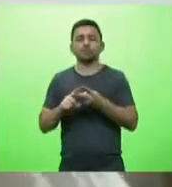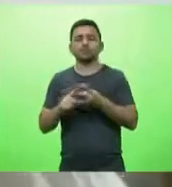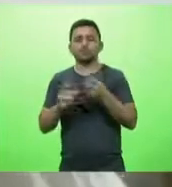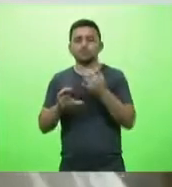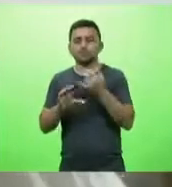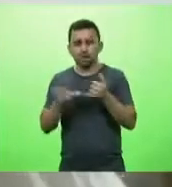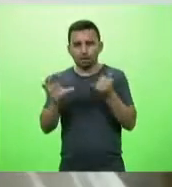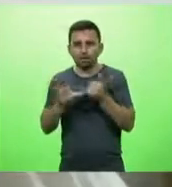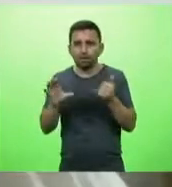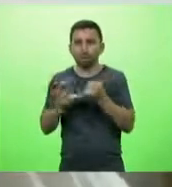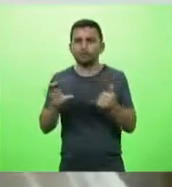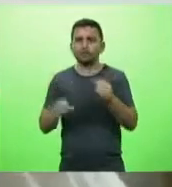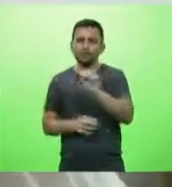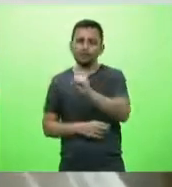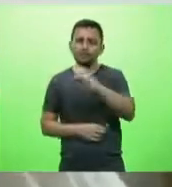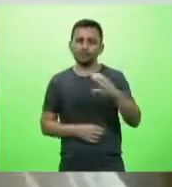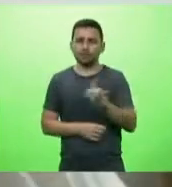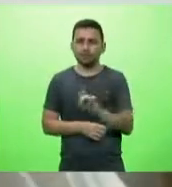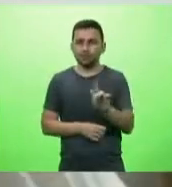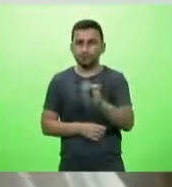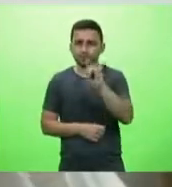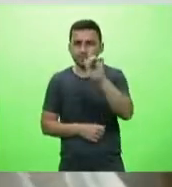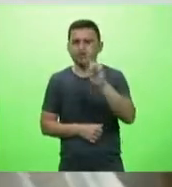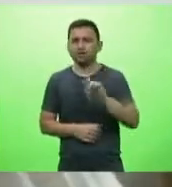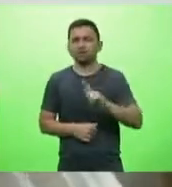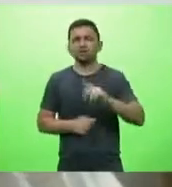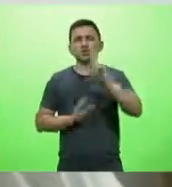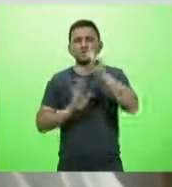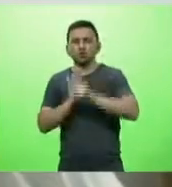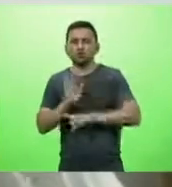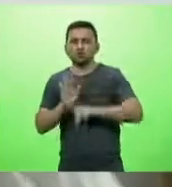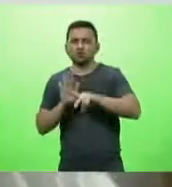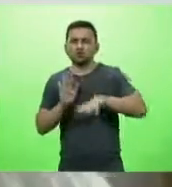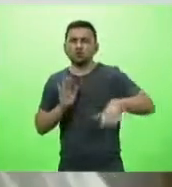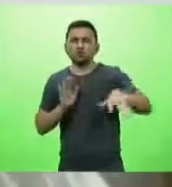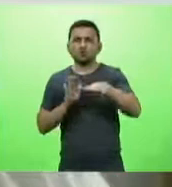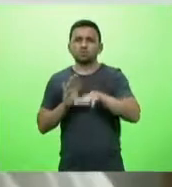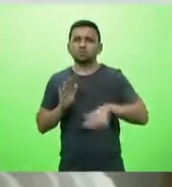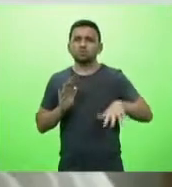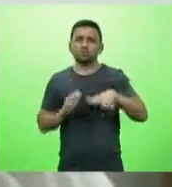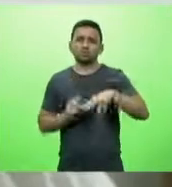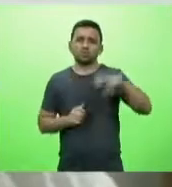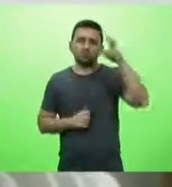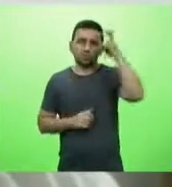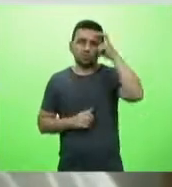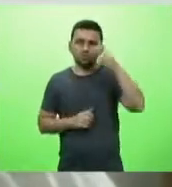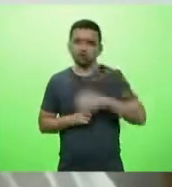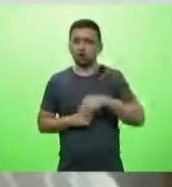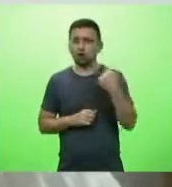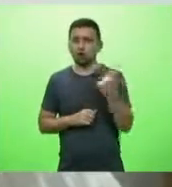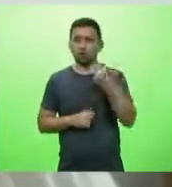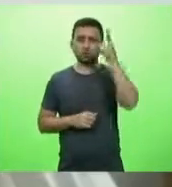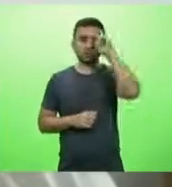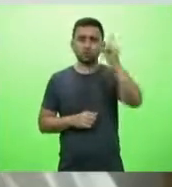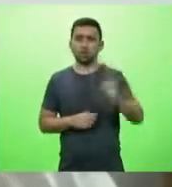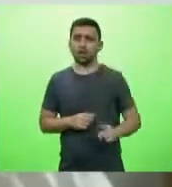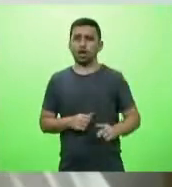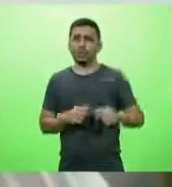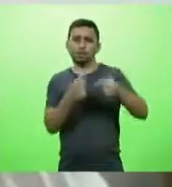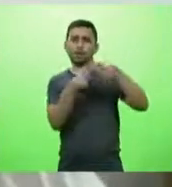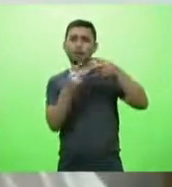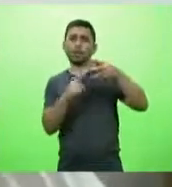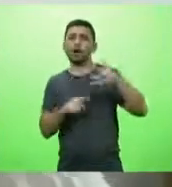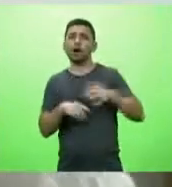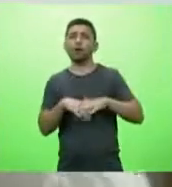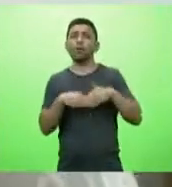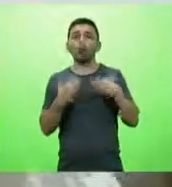Gás, colocam recursos para projetos culturais. Nem sempre nós sabemos quais são os critérios técnicos